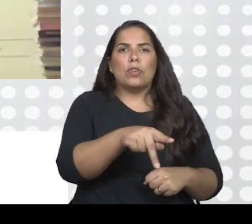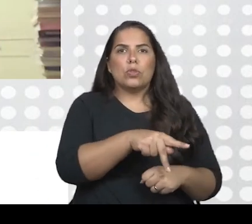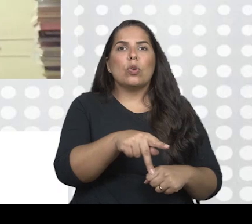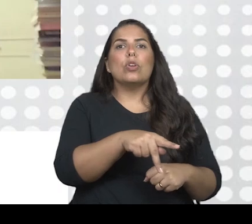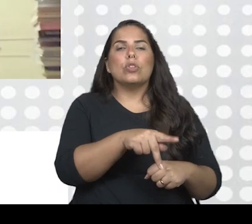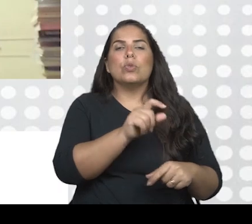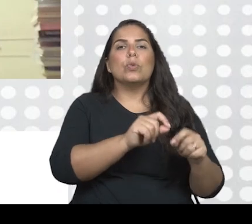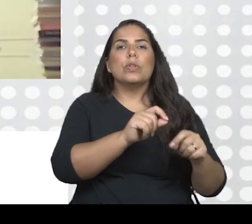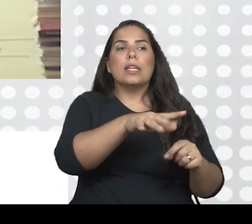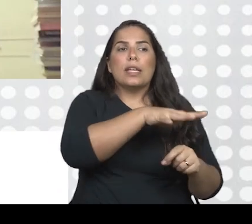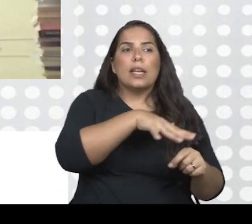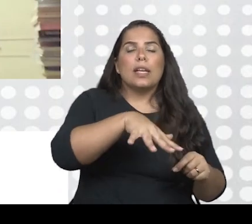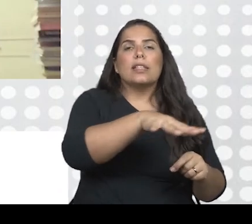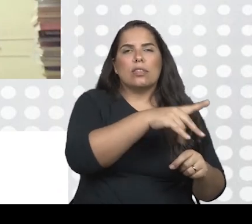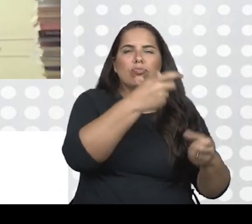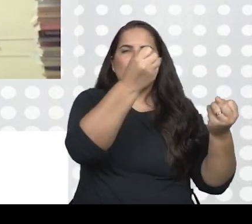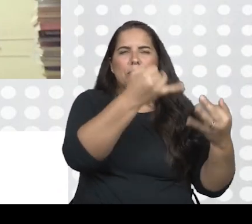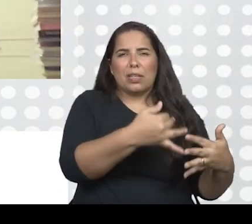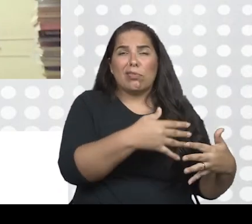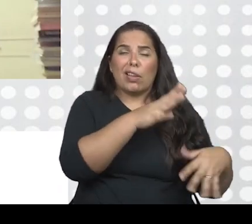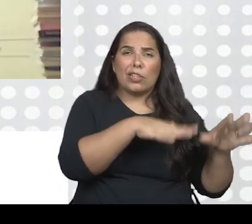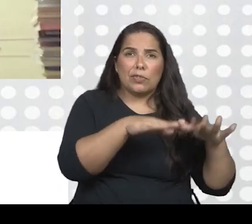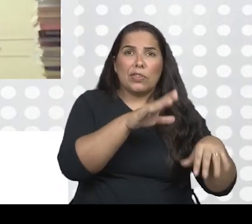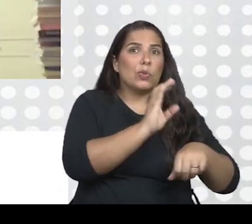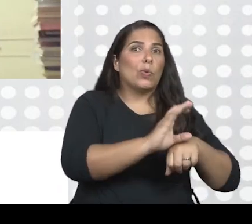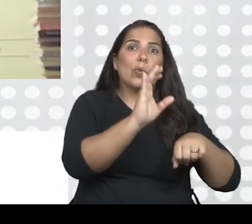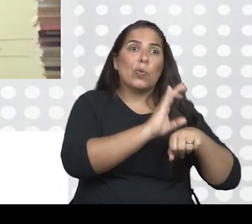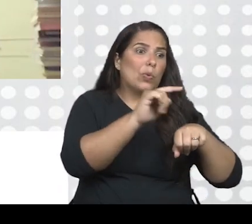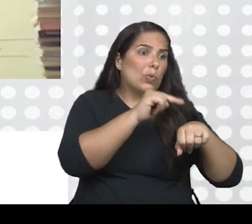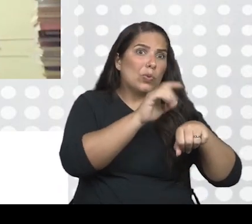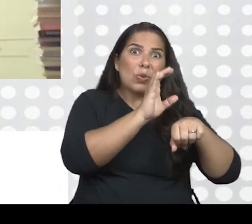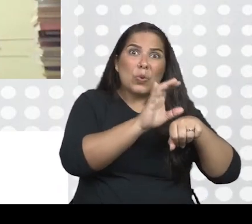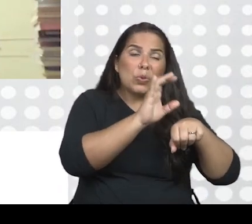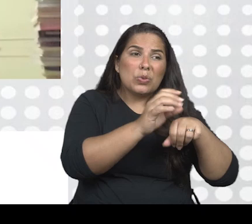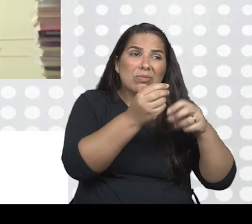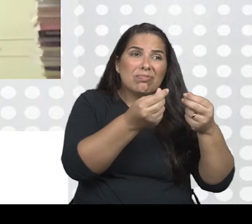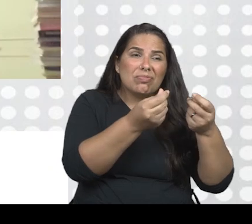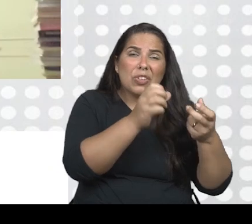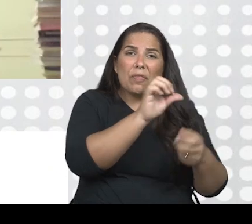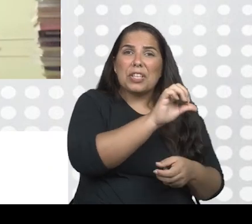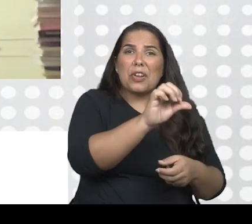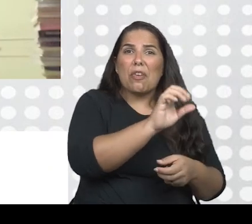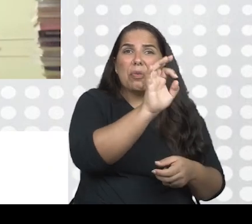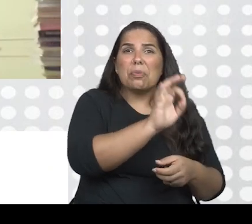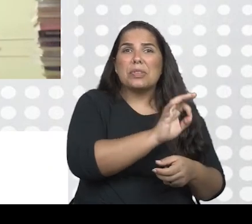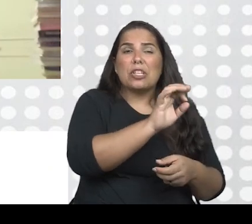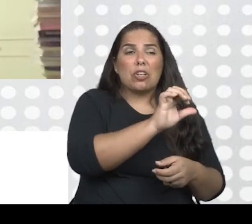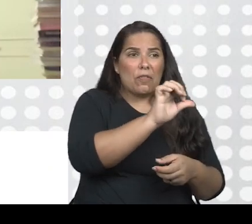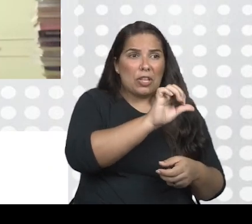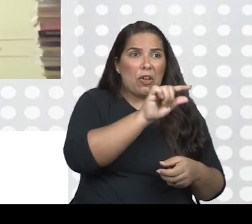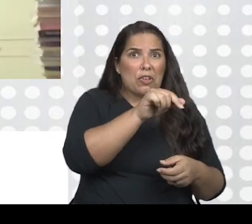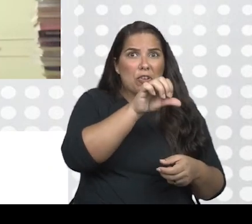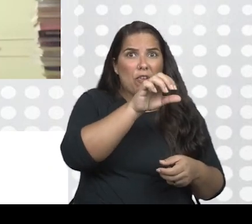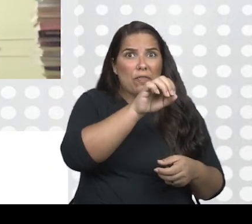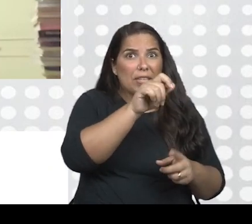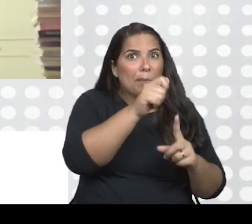professores formados nessa perspectiva que eu trouxe, muitas vezes com cursos com custo de R$ 99,90 por